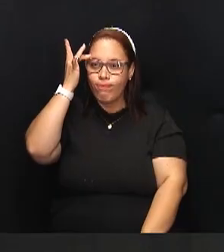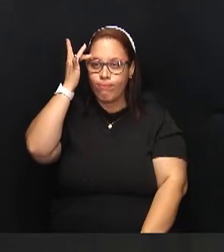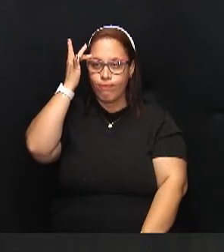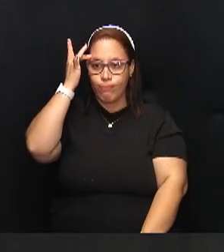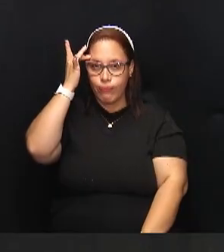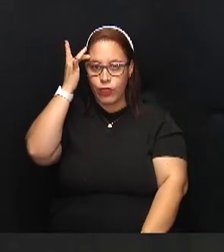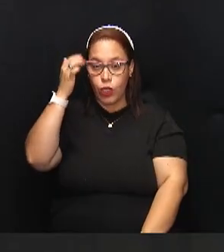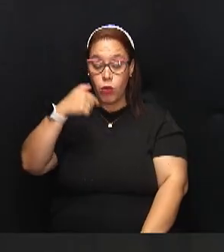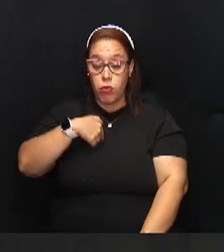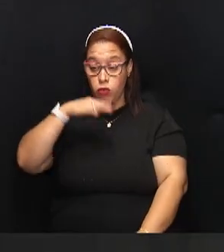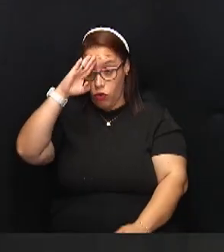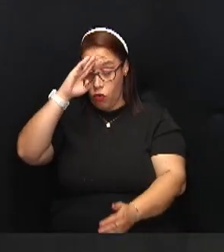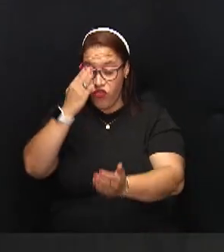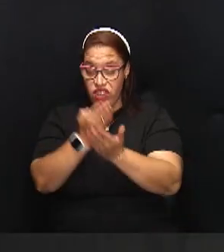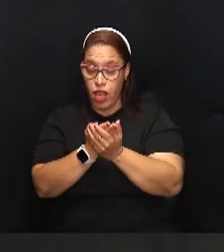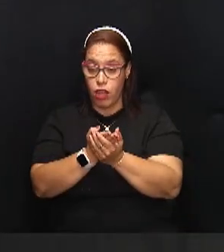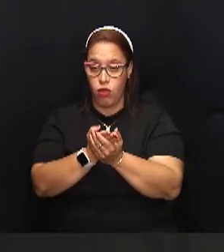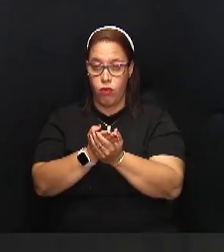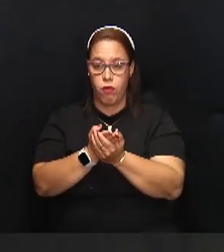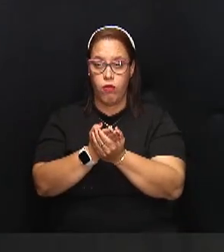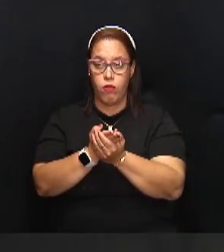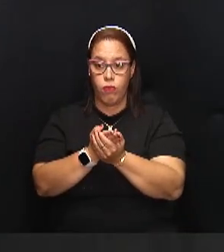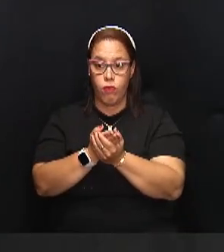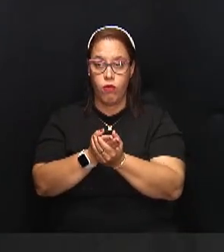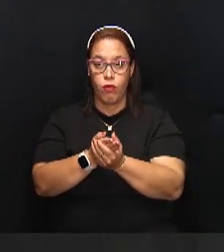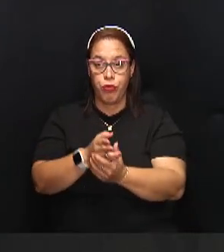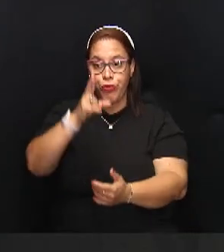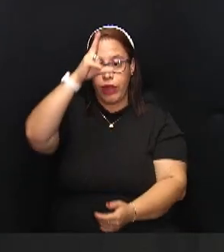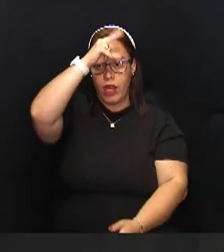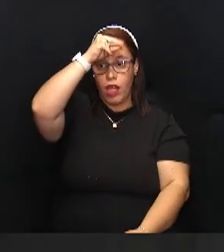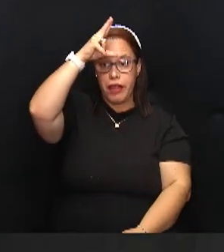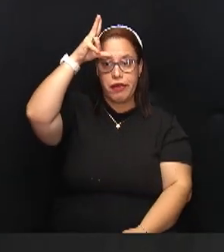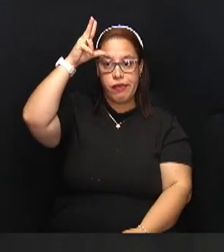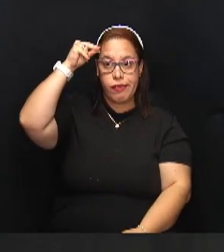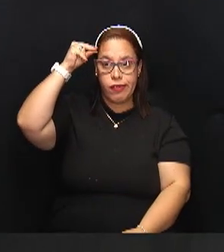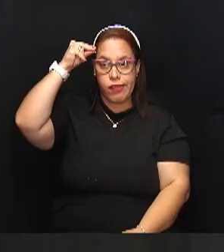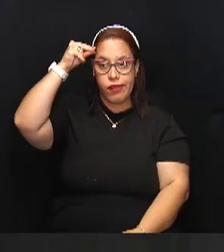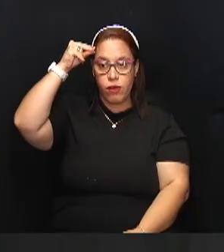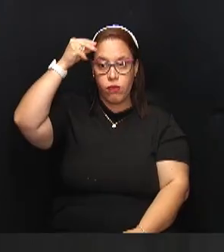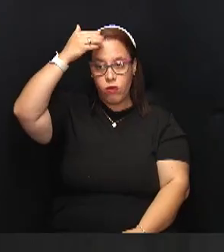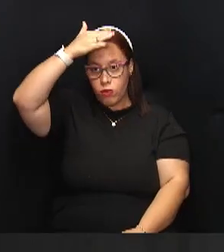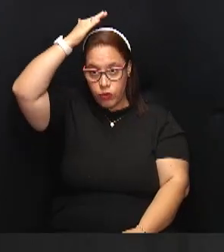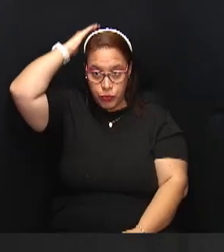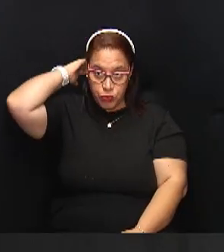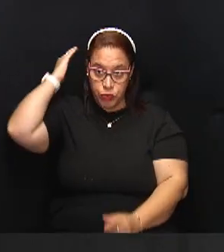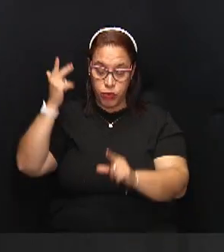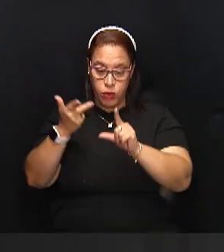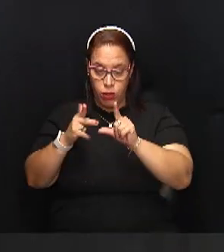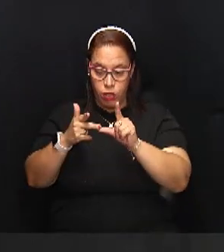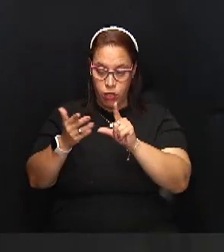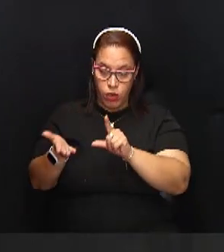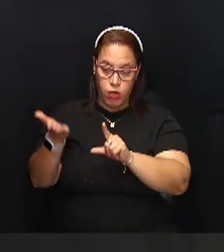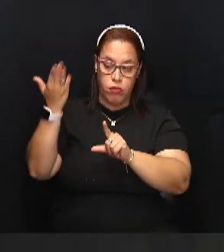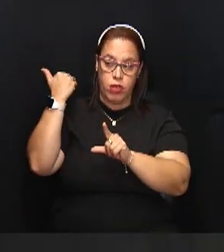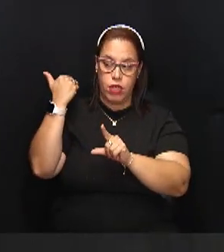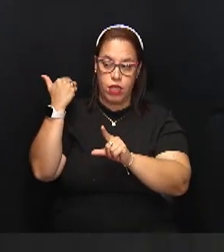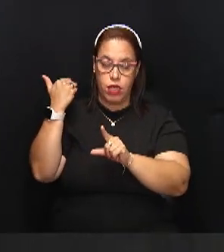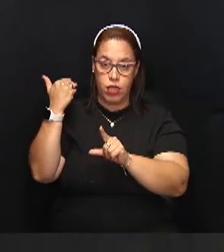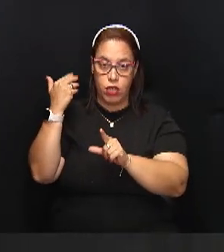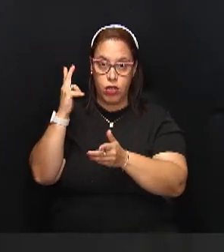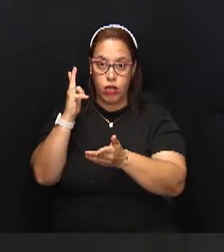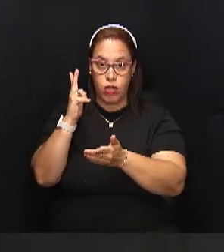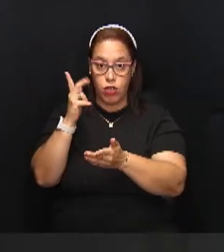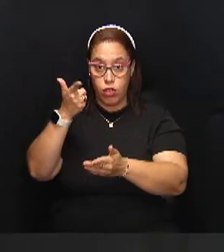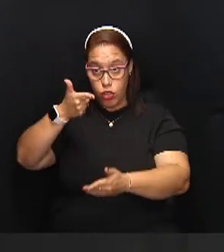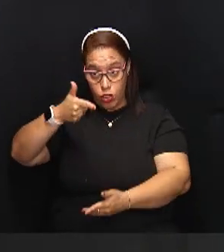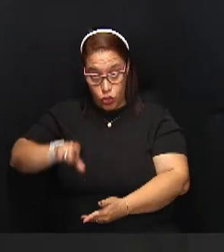foi confiado pelo prefeito Dário na legislatura passada e reconduzido